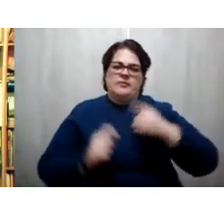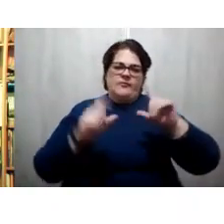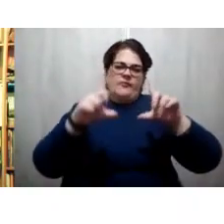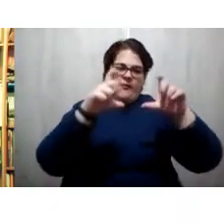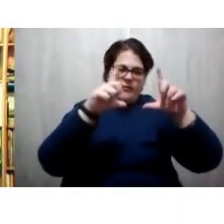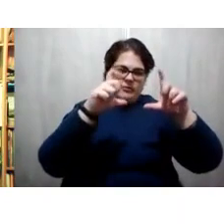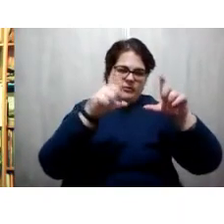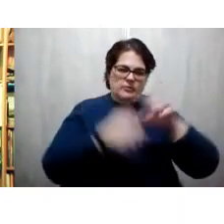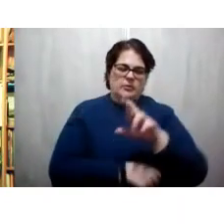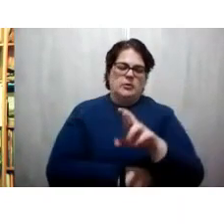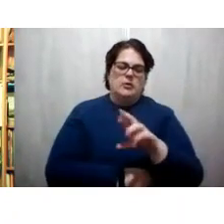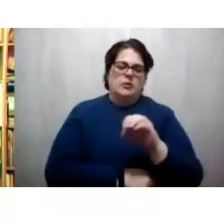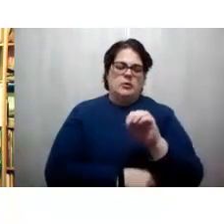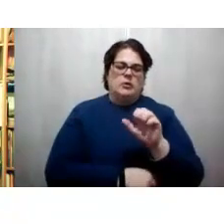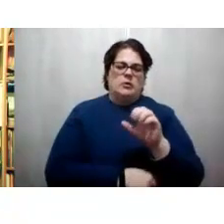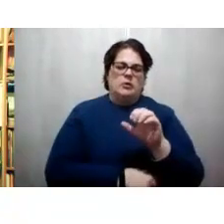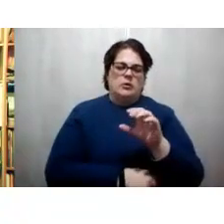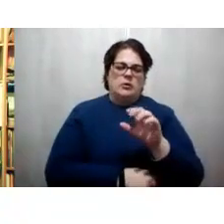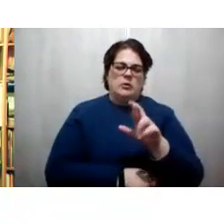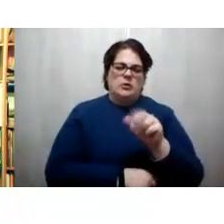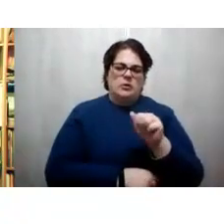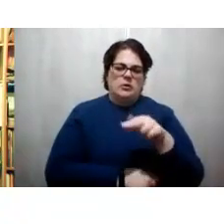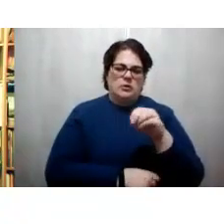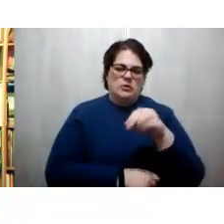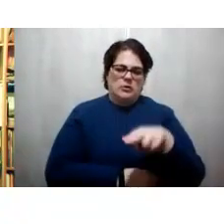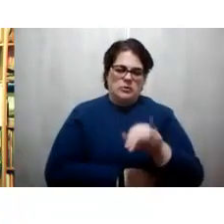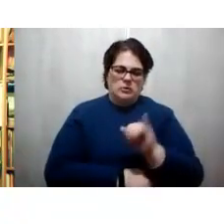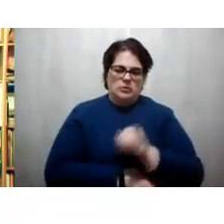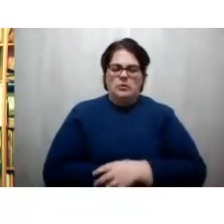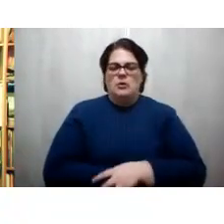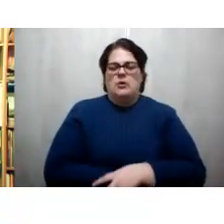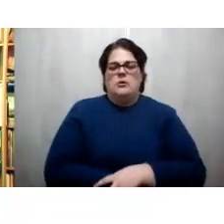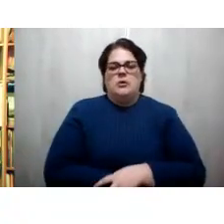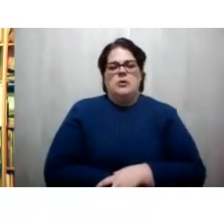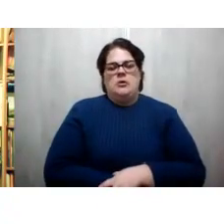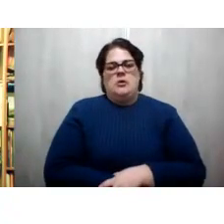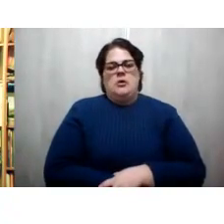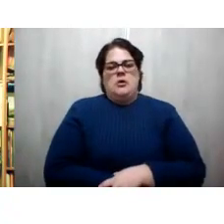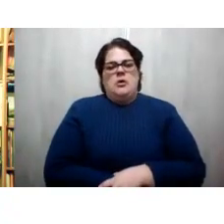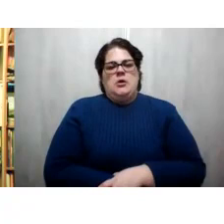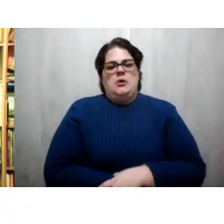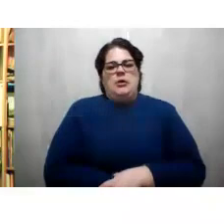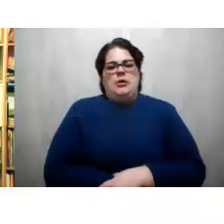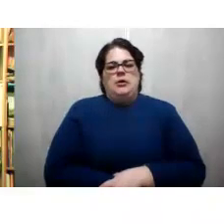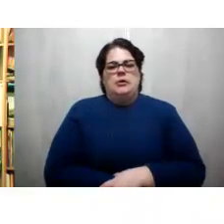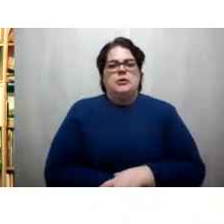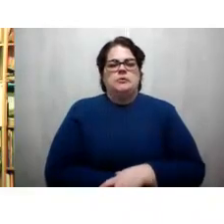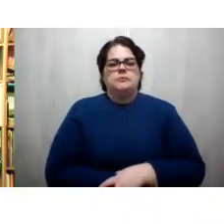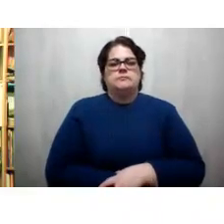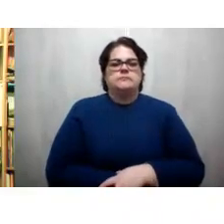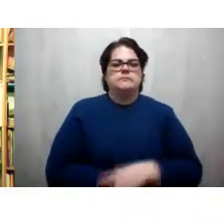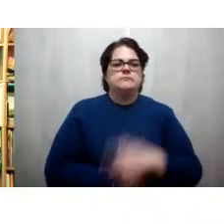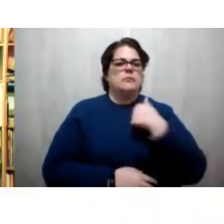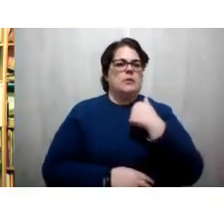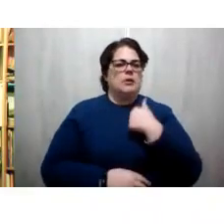o Raoni Reis, tá? Muito bem. Então, eu vou dividir a minha